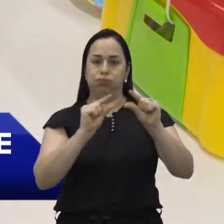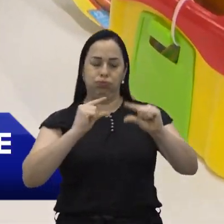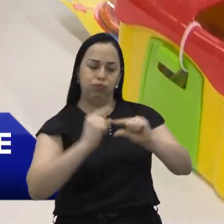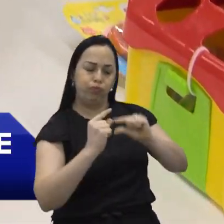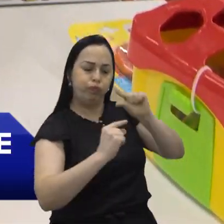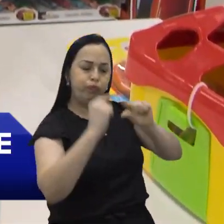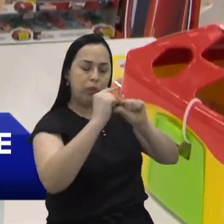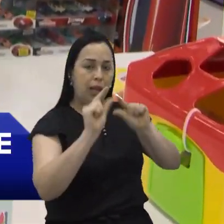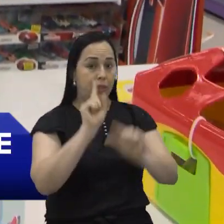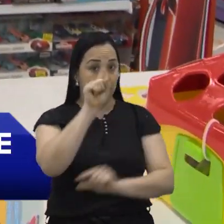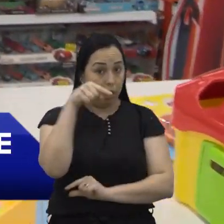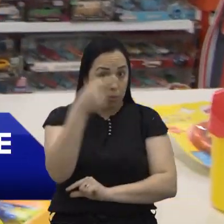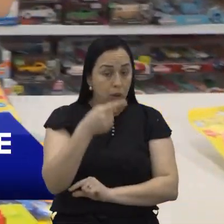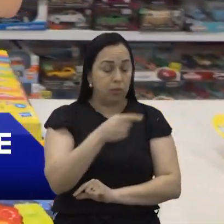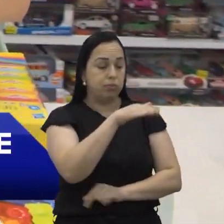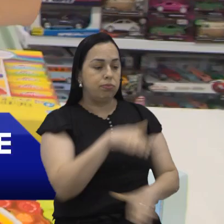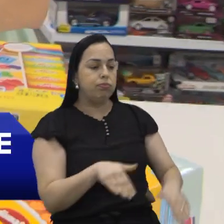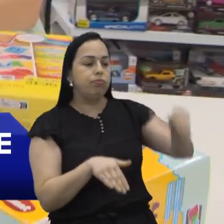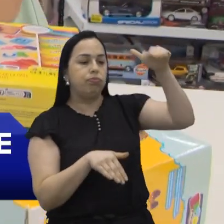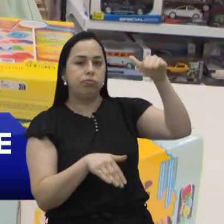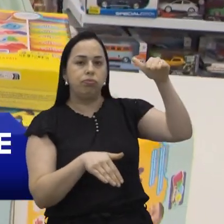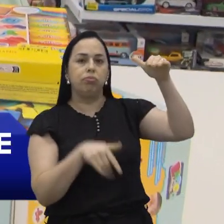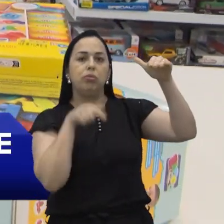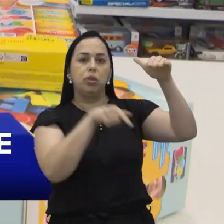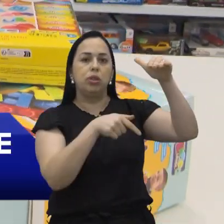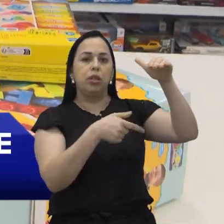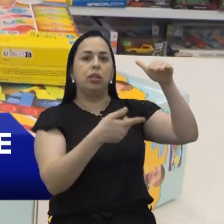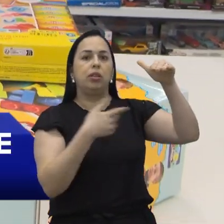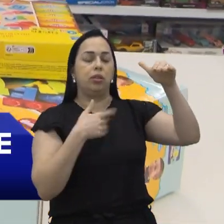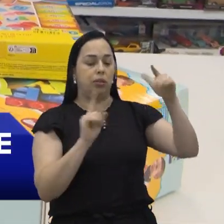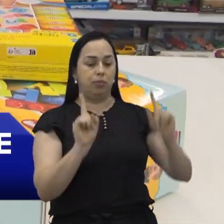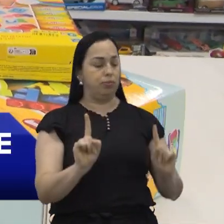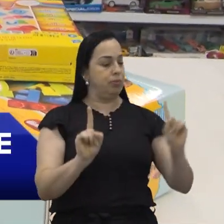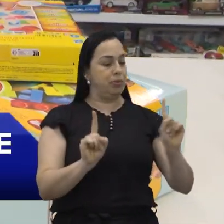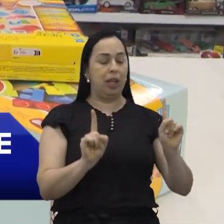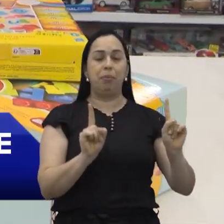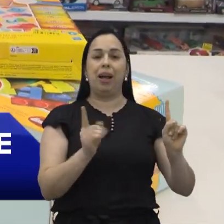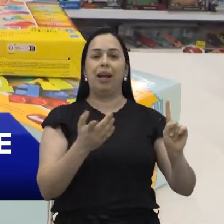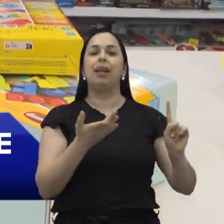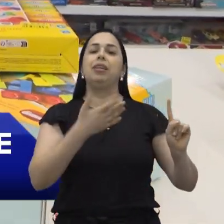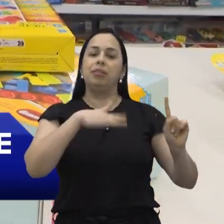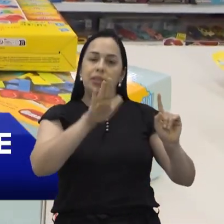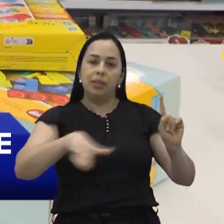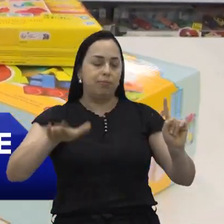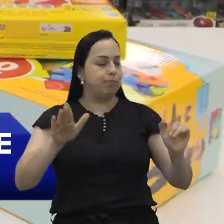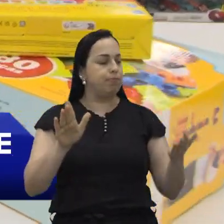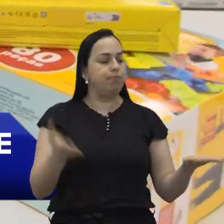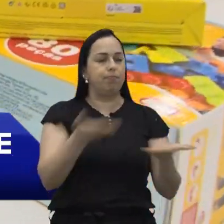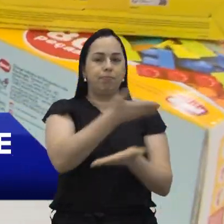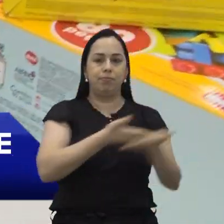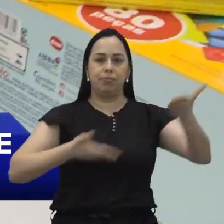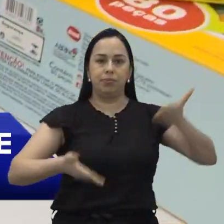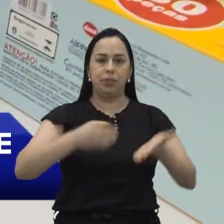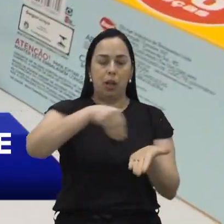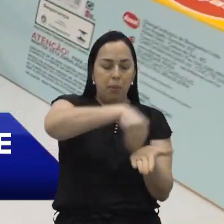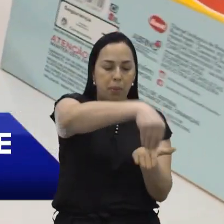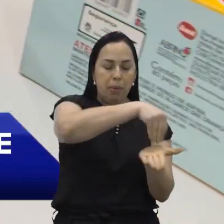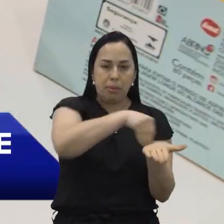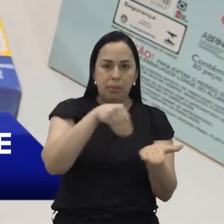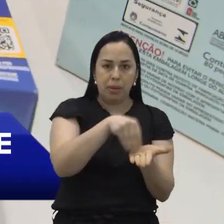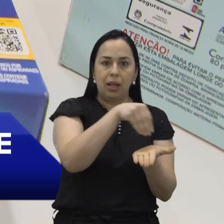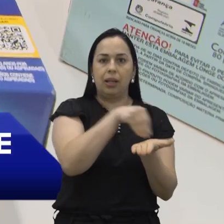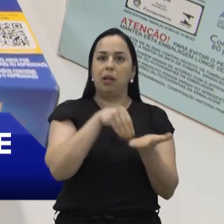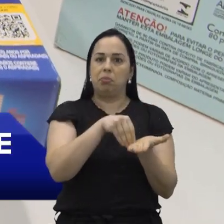montar. Crianças depois um pouquinho maiores, essa questão da interação de uma criança com a outra. Por exemplo, jogos de tabuleiros,